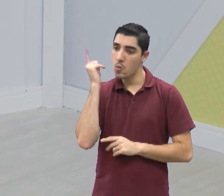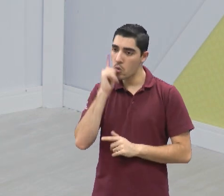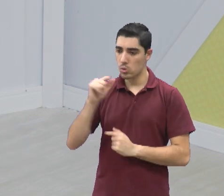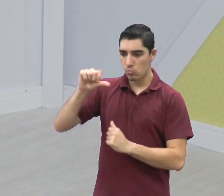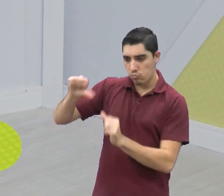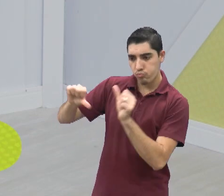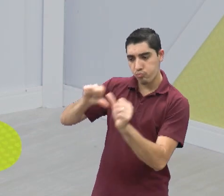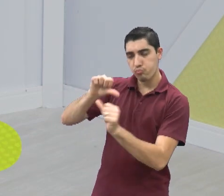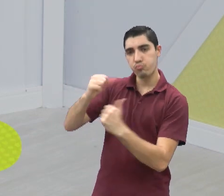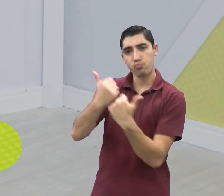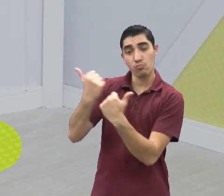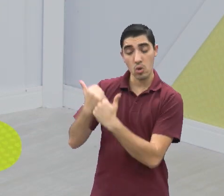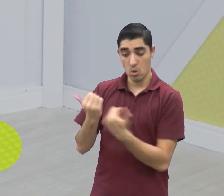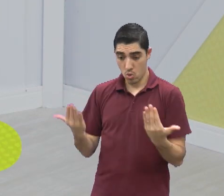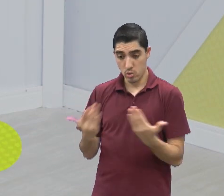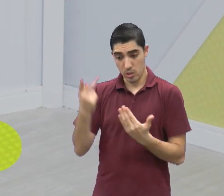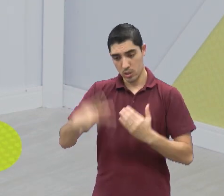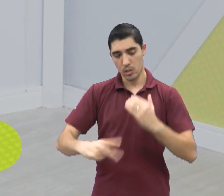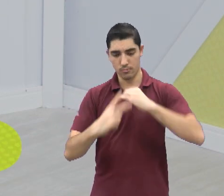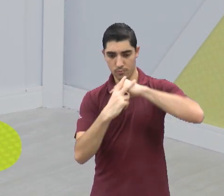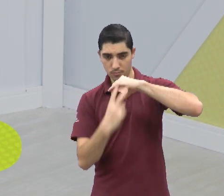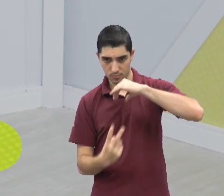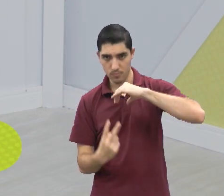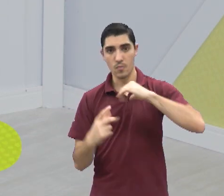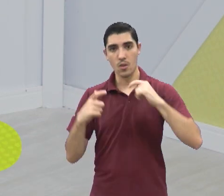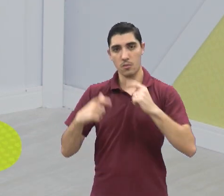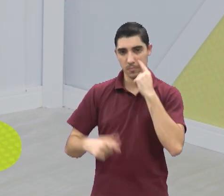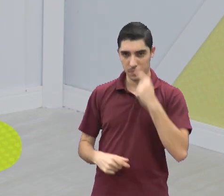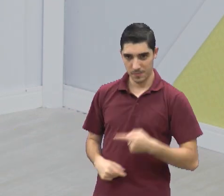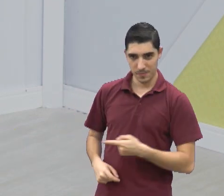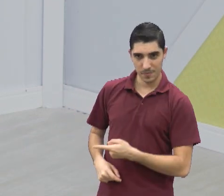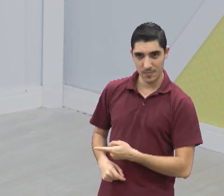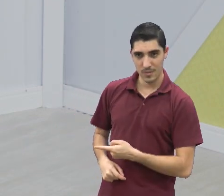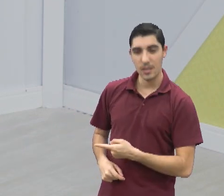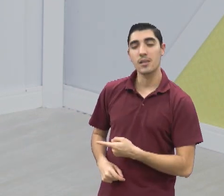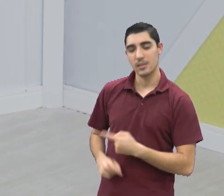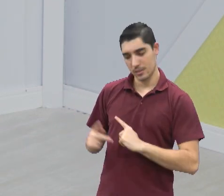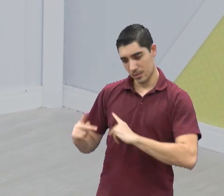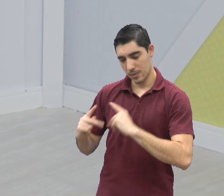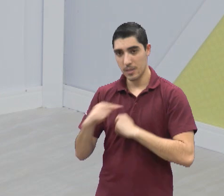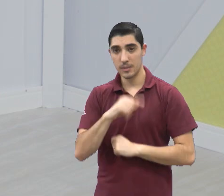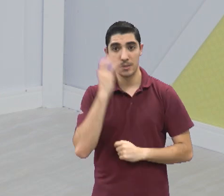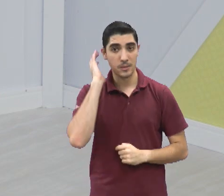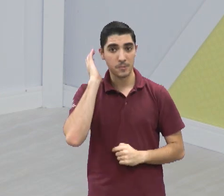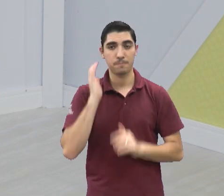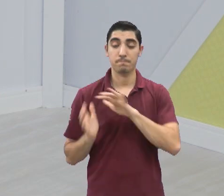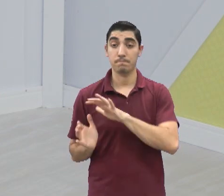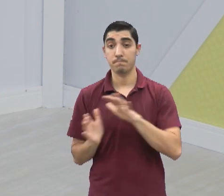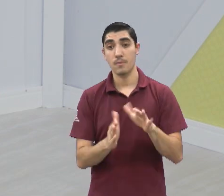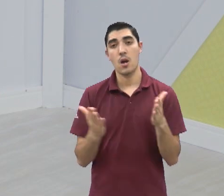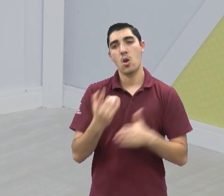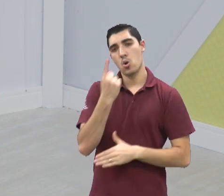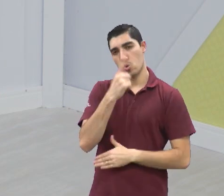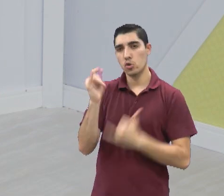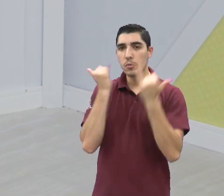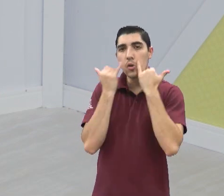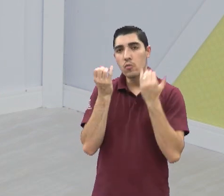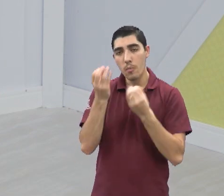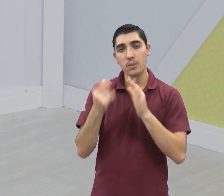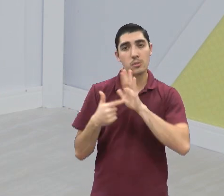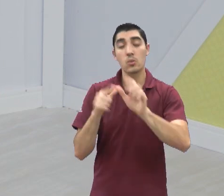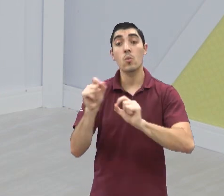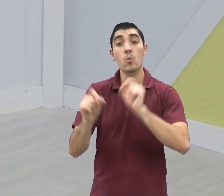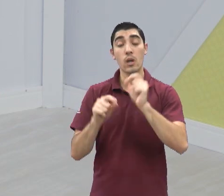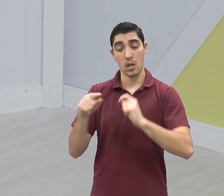hoje, Arena Farmaconde, São José tá ali, ó, São José e Santo André, tá certo? Brunão, pra gente fechar o primeiro bloco do Hora do Esporte, falando do